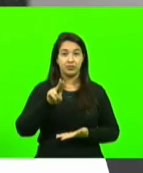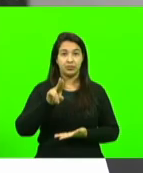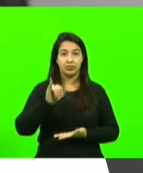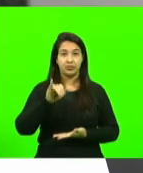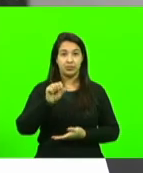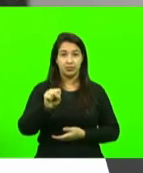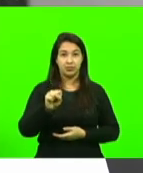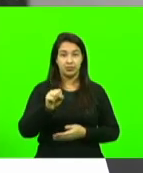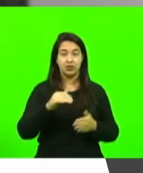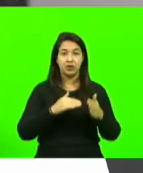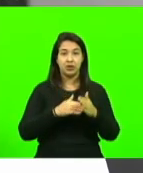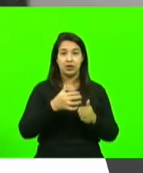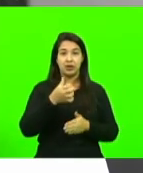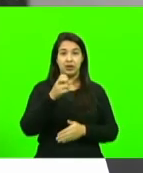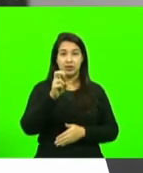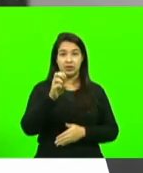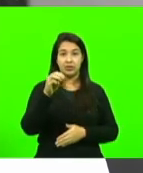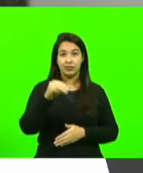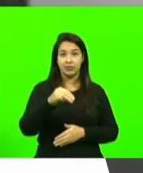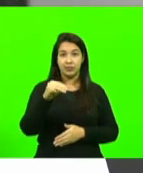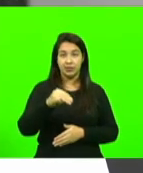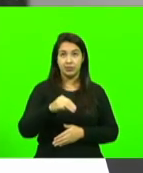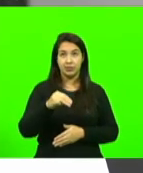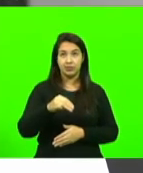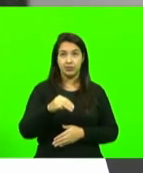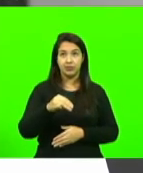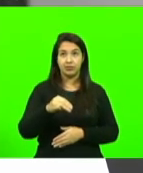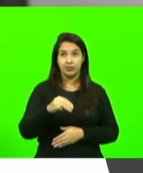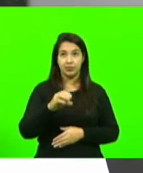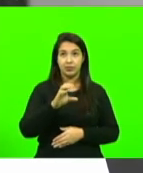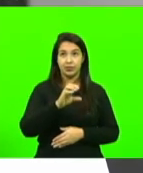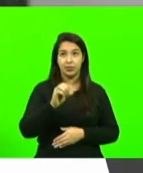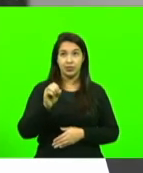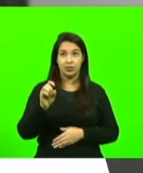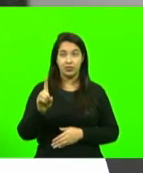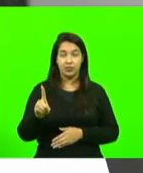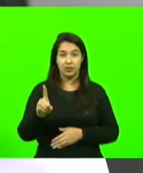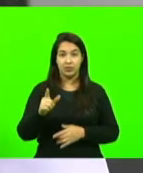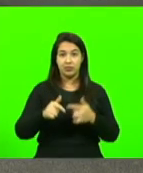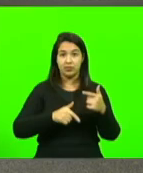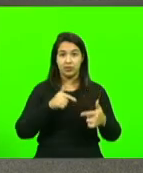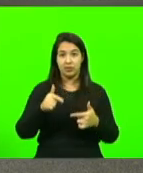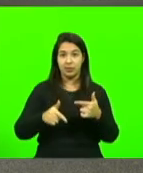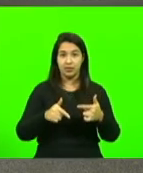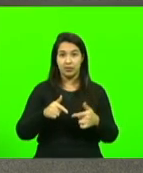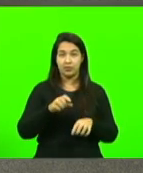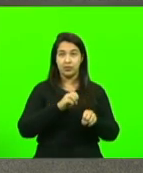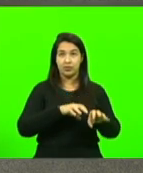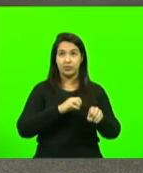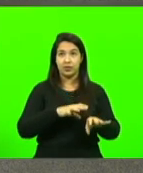cinco minutos nosso coordenador-geral do Sindicato dos Trabalhadores em educação Vieira